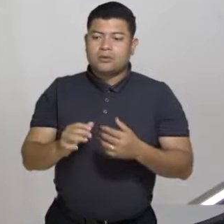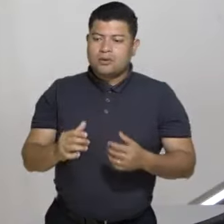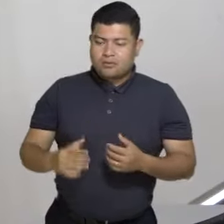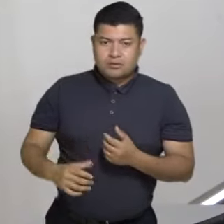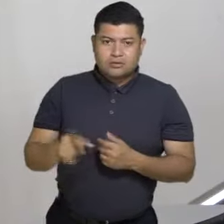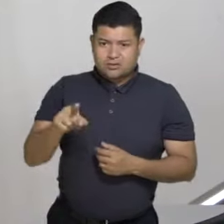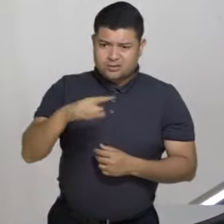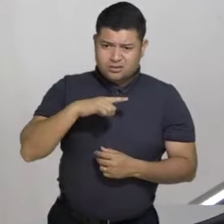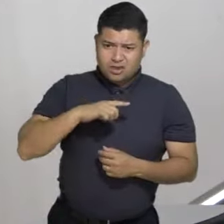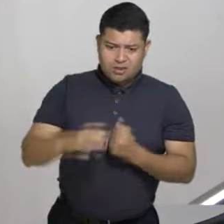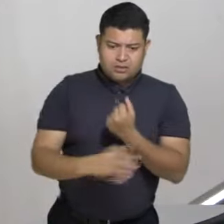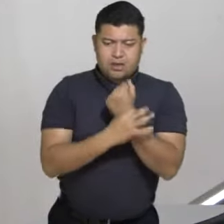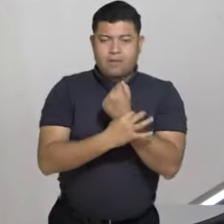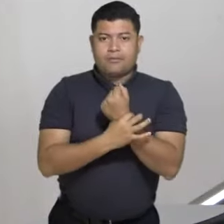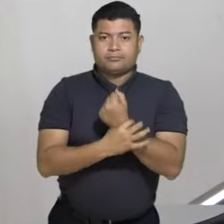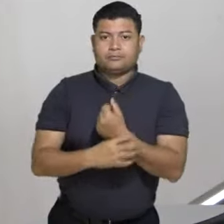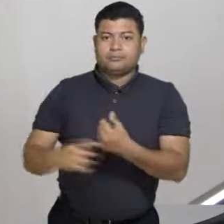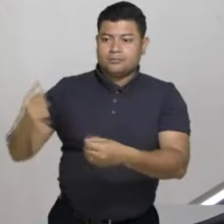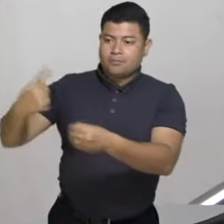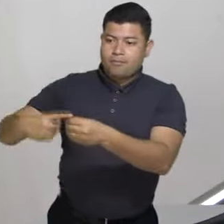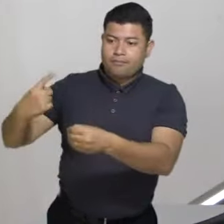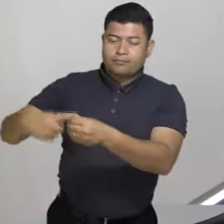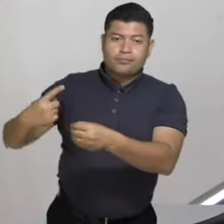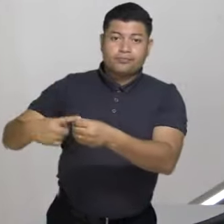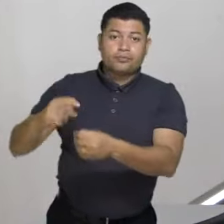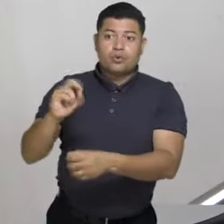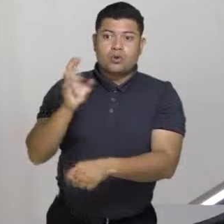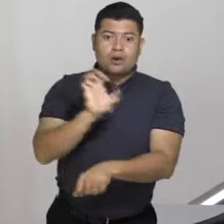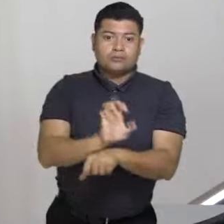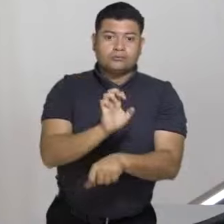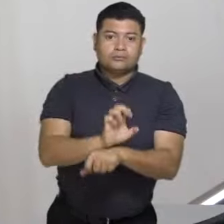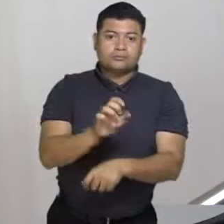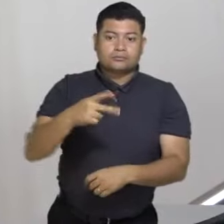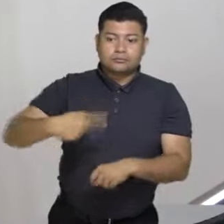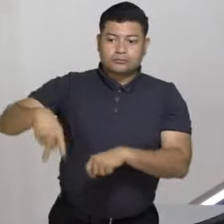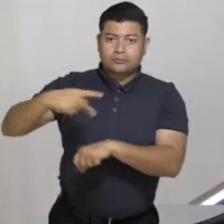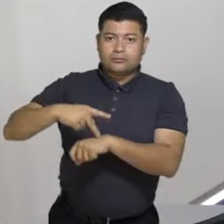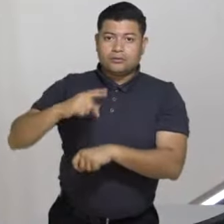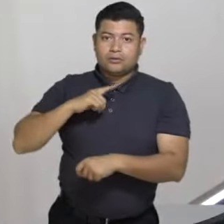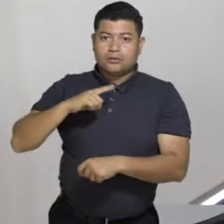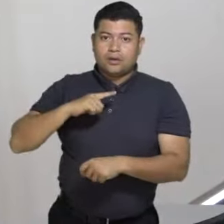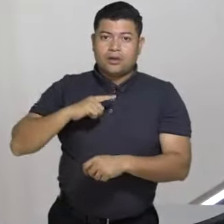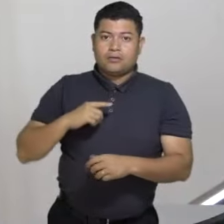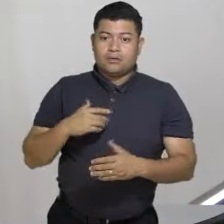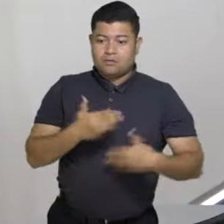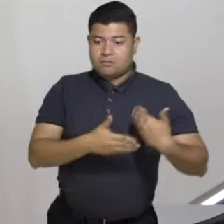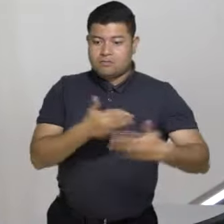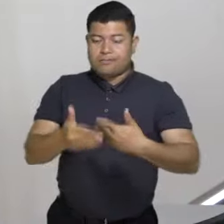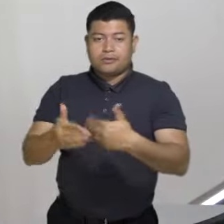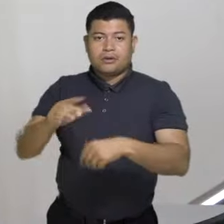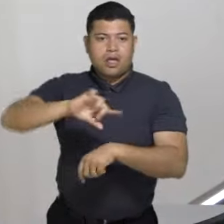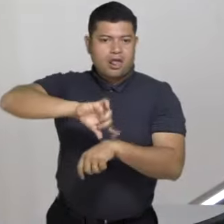que tem algum município e estado nesse país que fez regime de capitalização e deu certo.